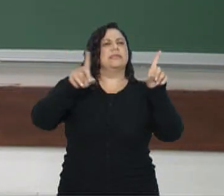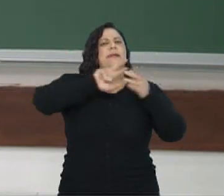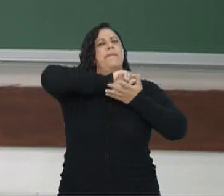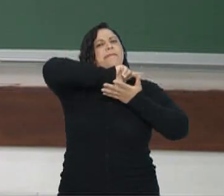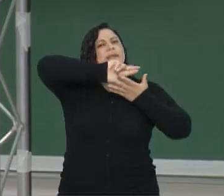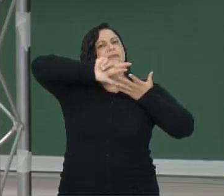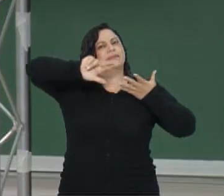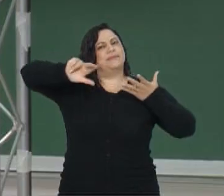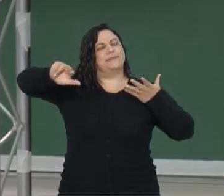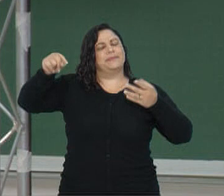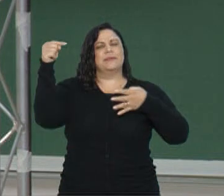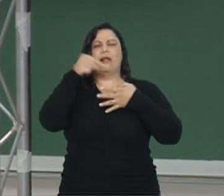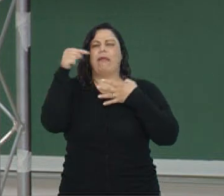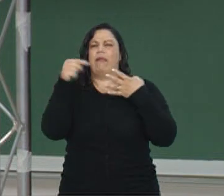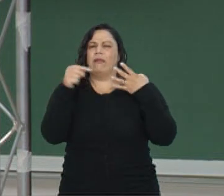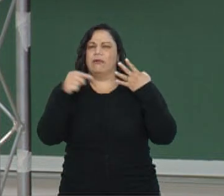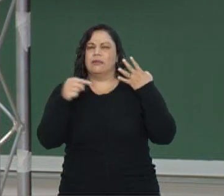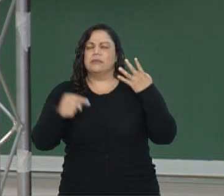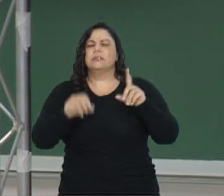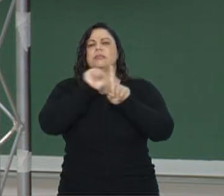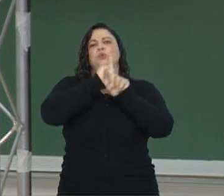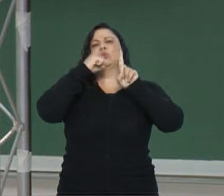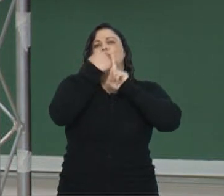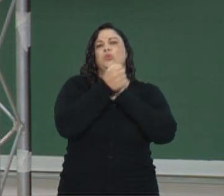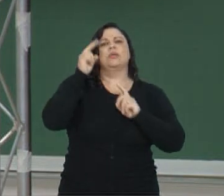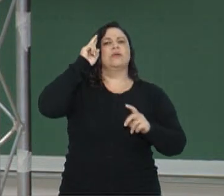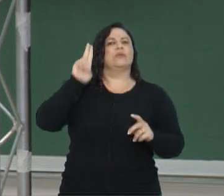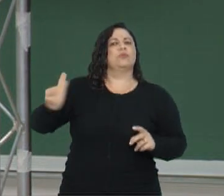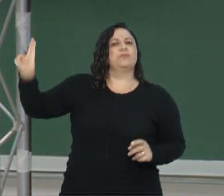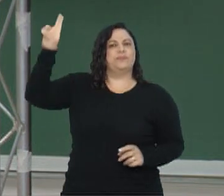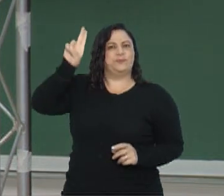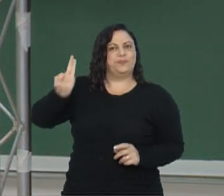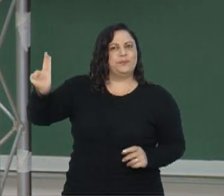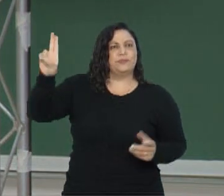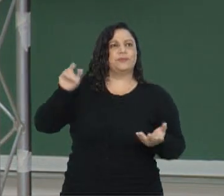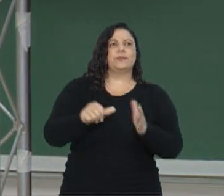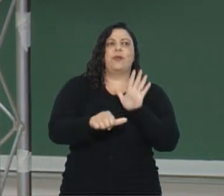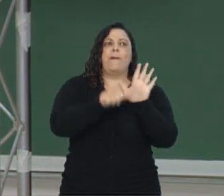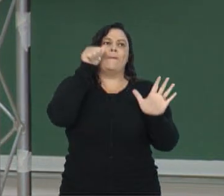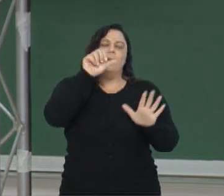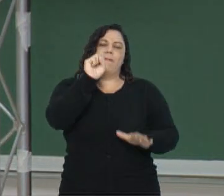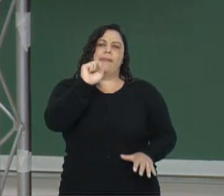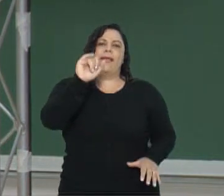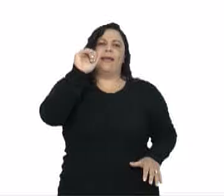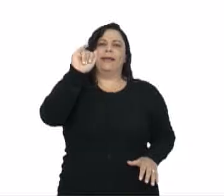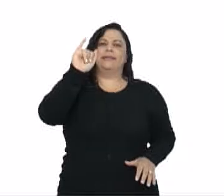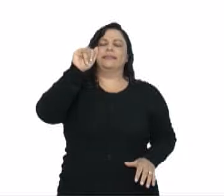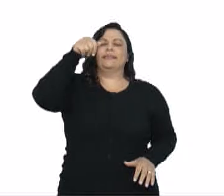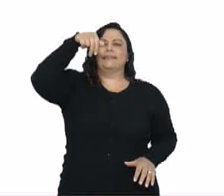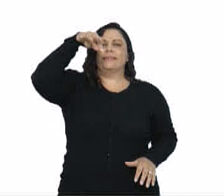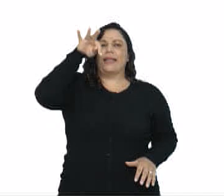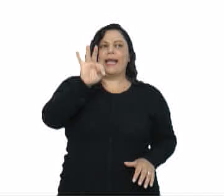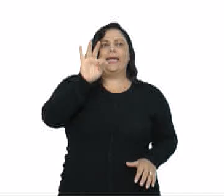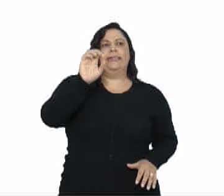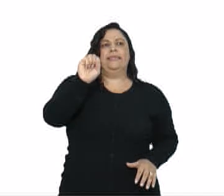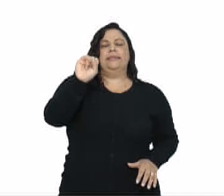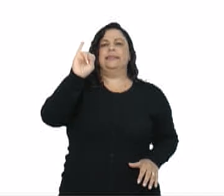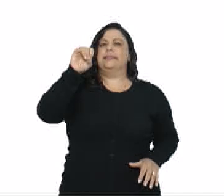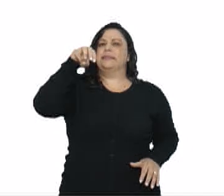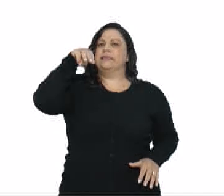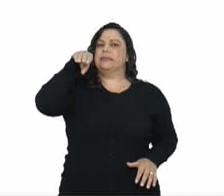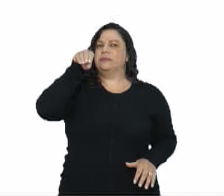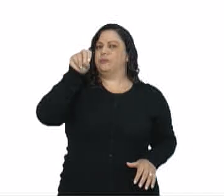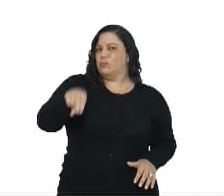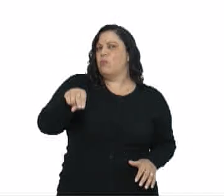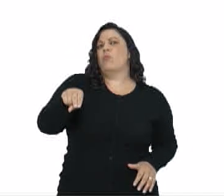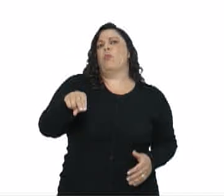vários pensadores que vão ser chamados de socialistas utópicos. O primeiro deles é Saint-Simon, que ele vai ser um nobre francês. E